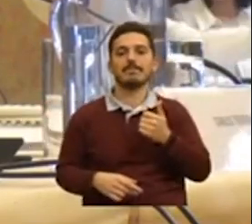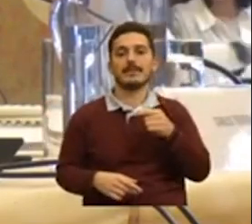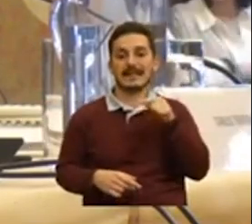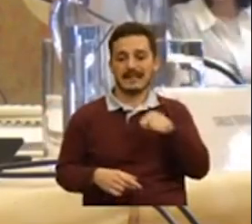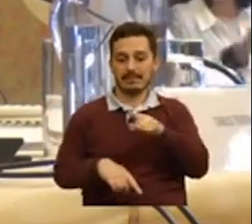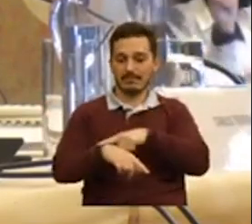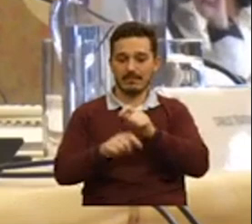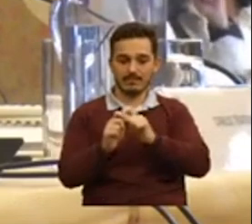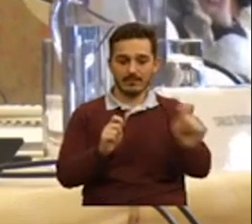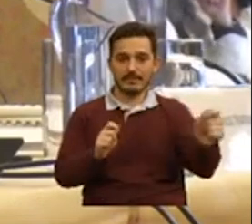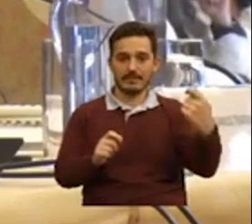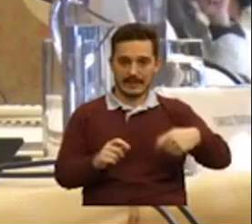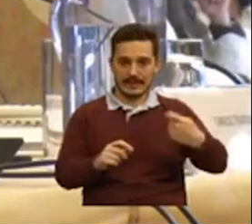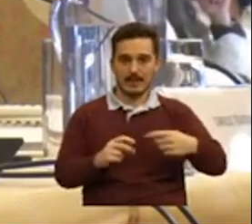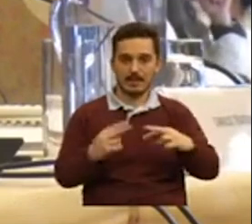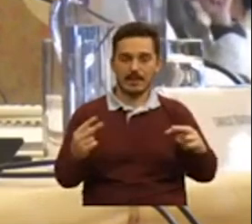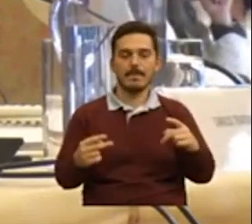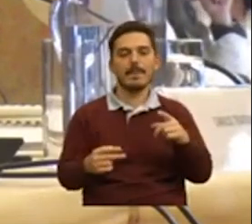neste mandato